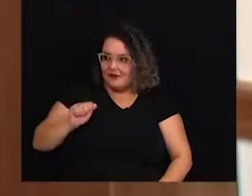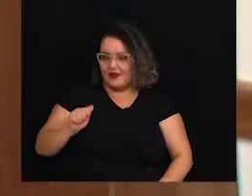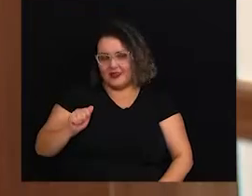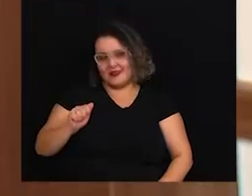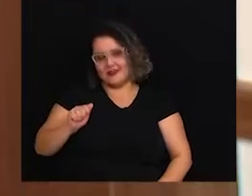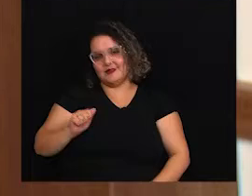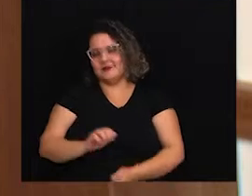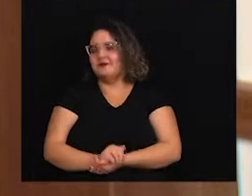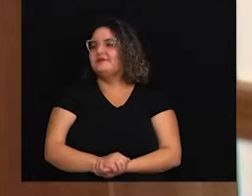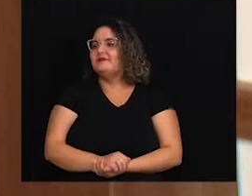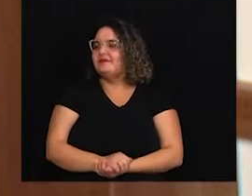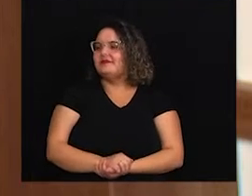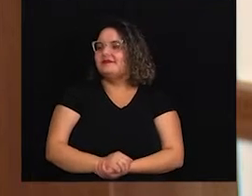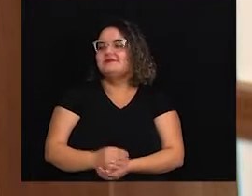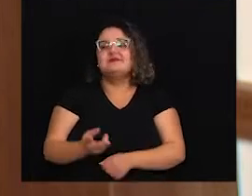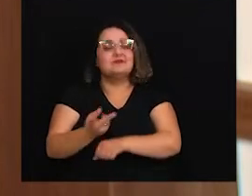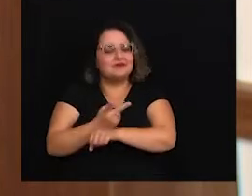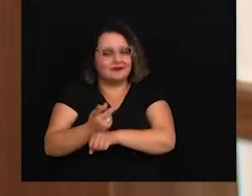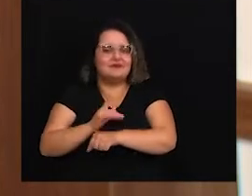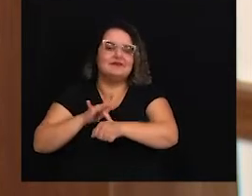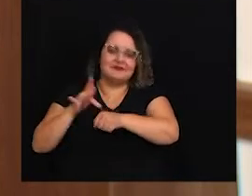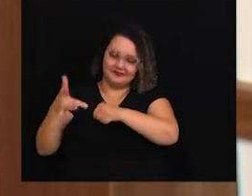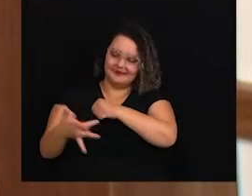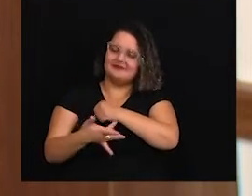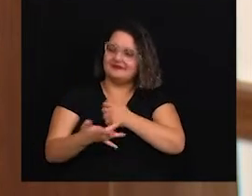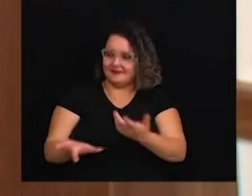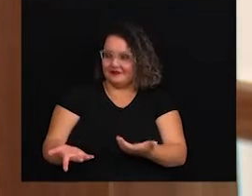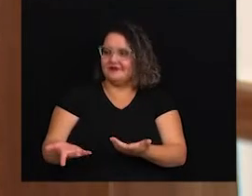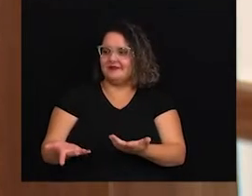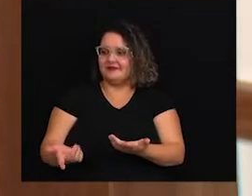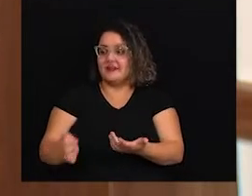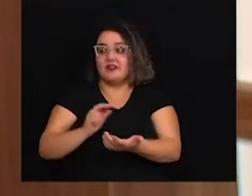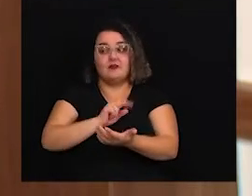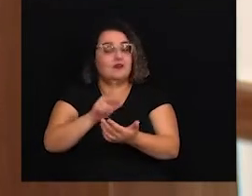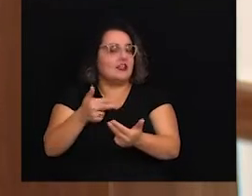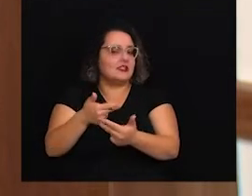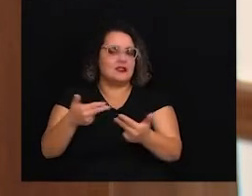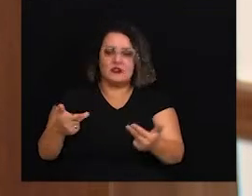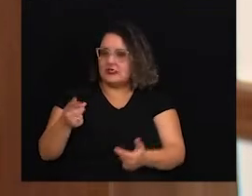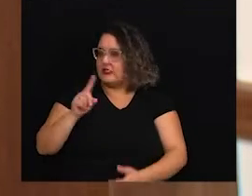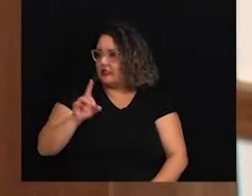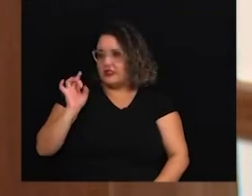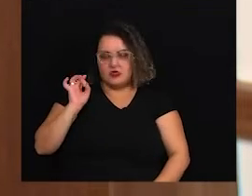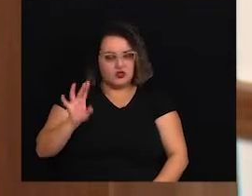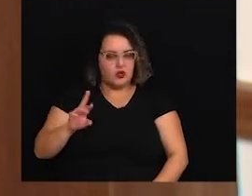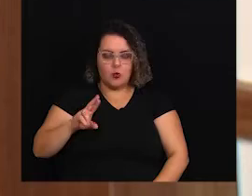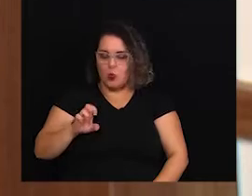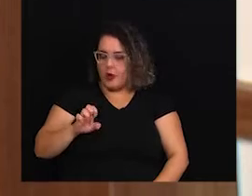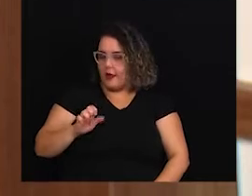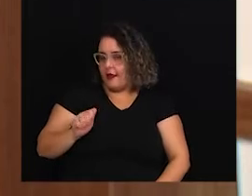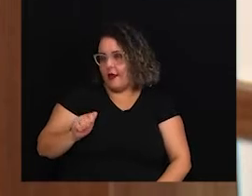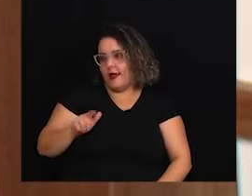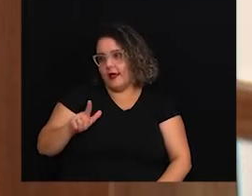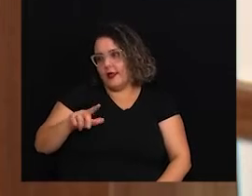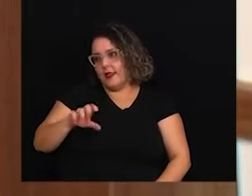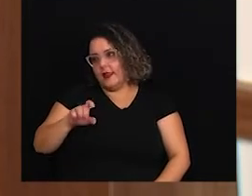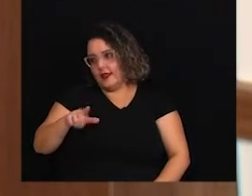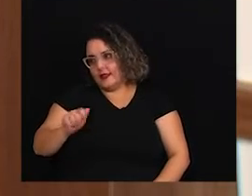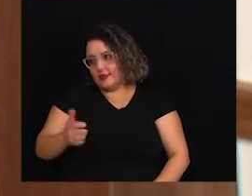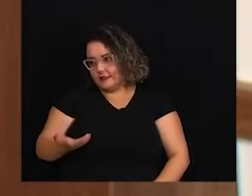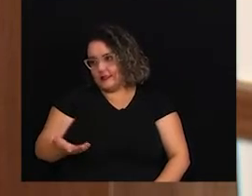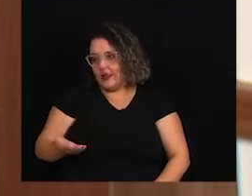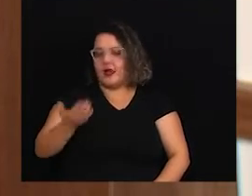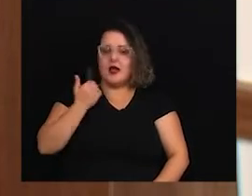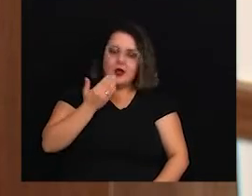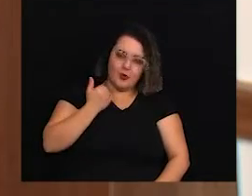Bom, acho que é isso, né? Procura a gente pelas redes sociais, você vai ver que tem muita coisa, não é só o Realeza, eu falo que